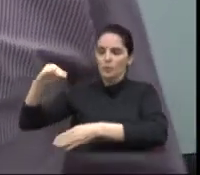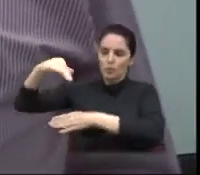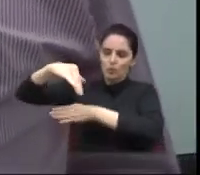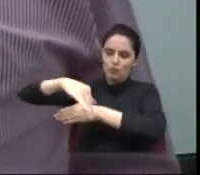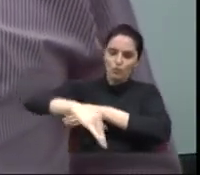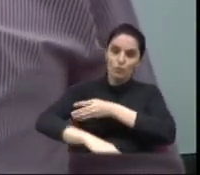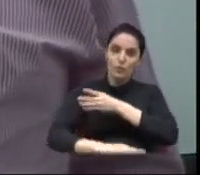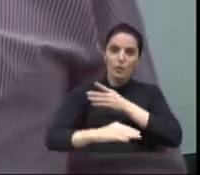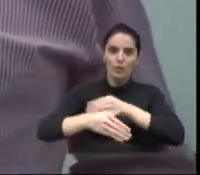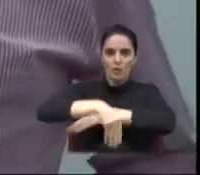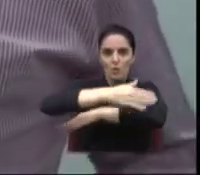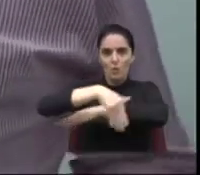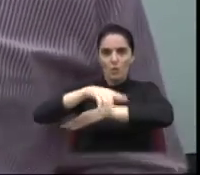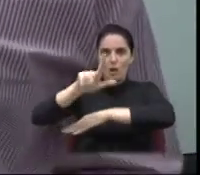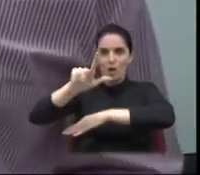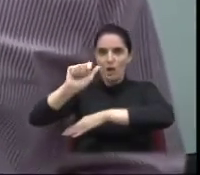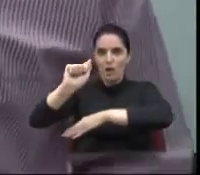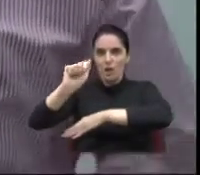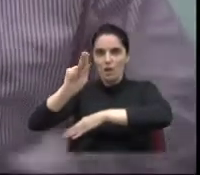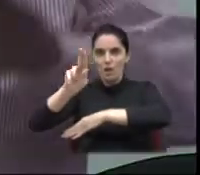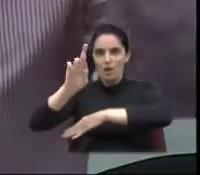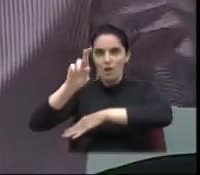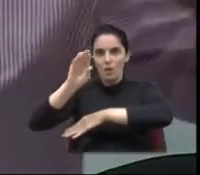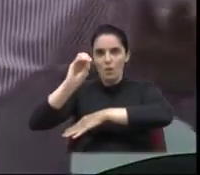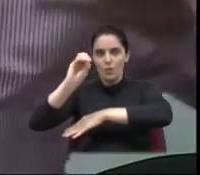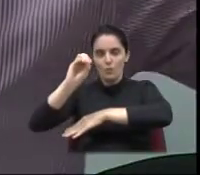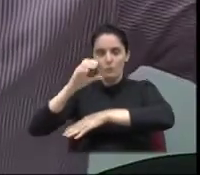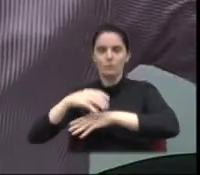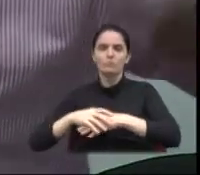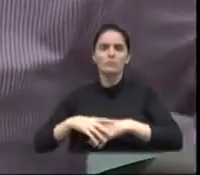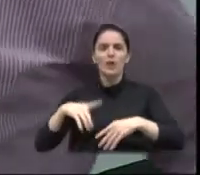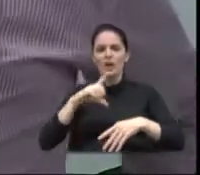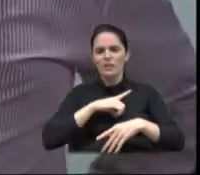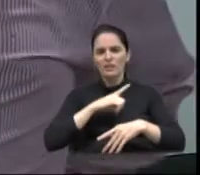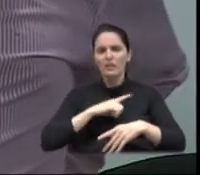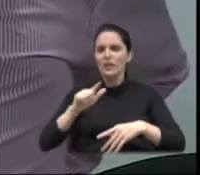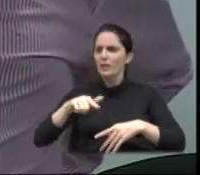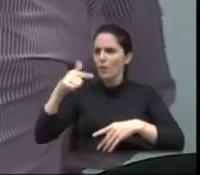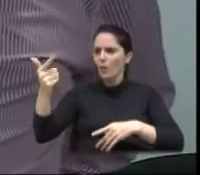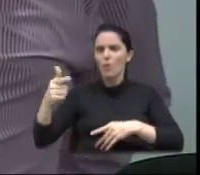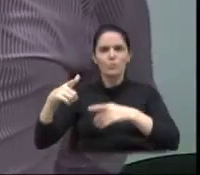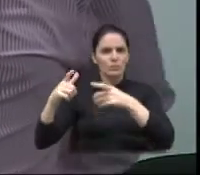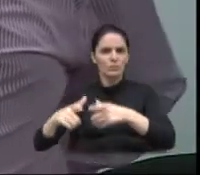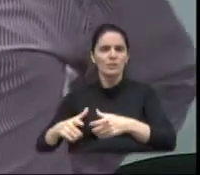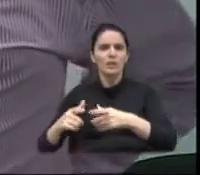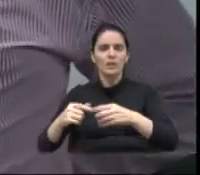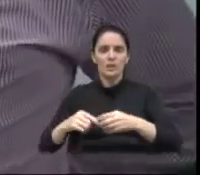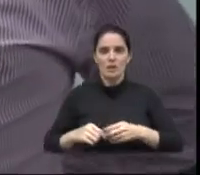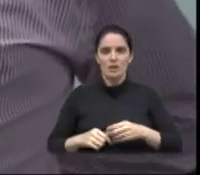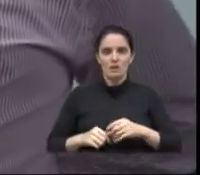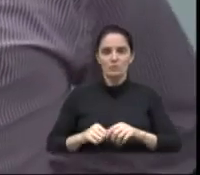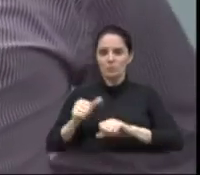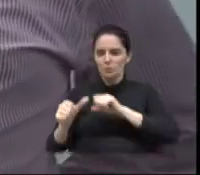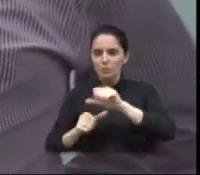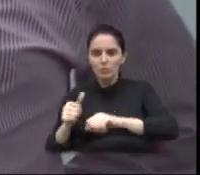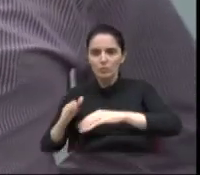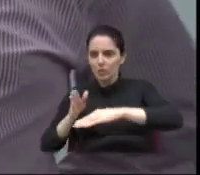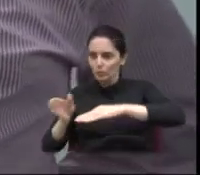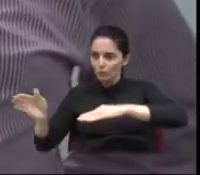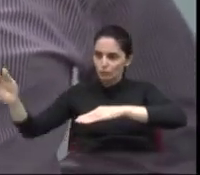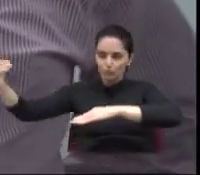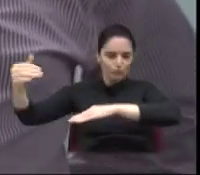Corrêa. Existem algumas rotas alternativas, pela SECAP, pelo Piscinini, lá pelo Santa Eulália, mas